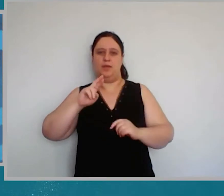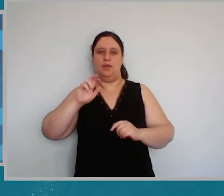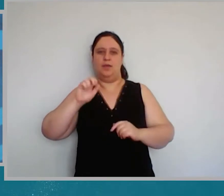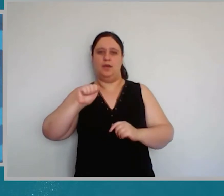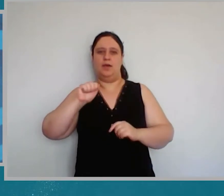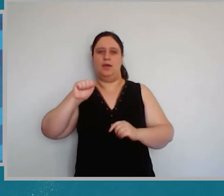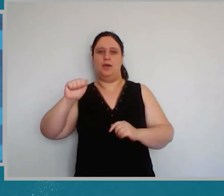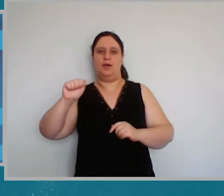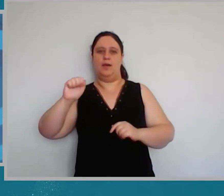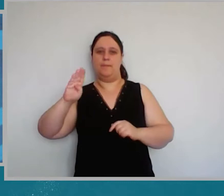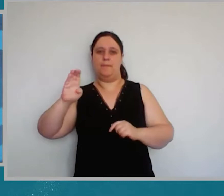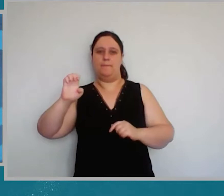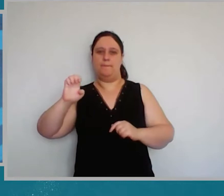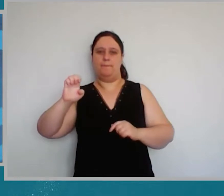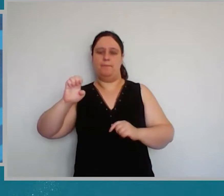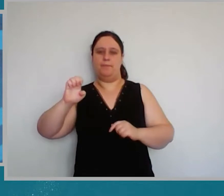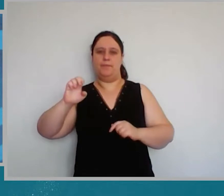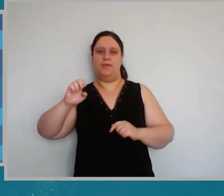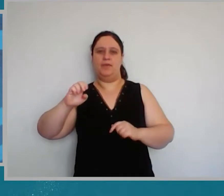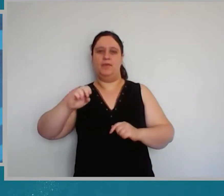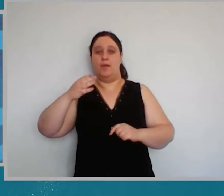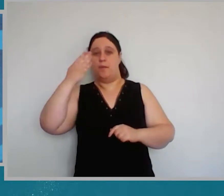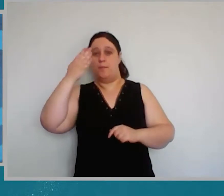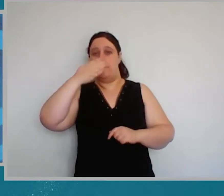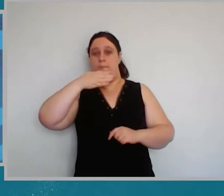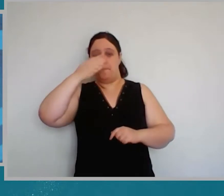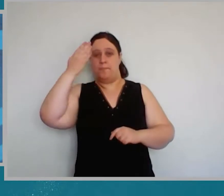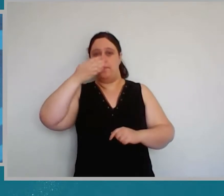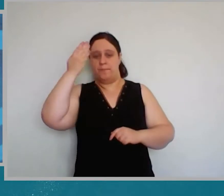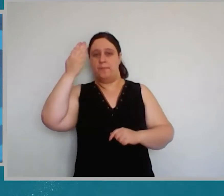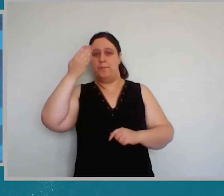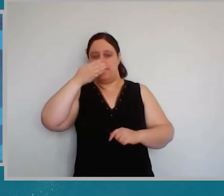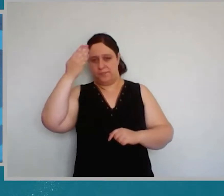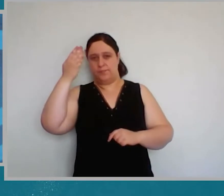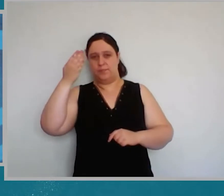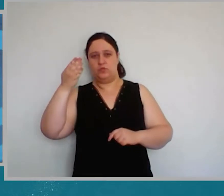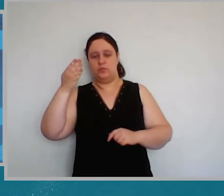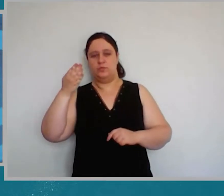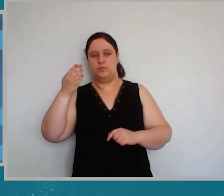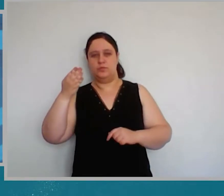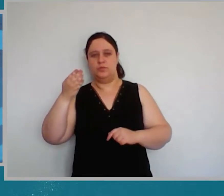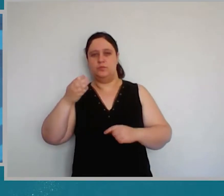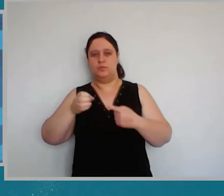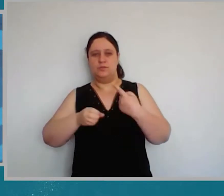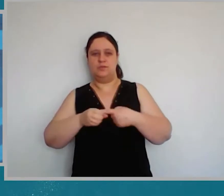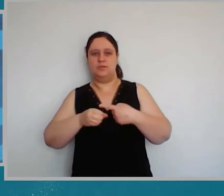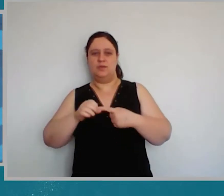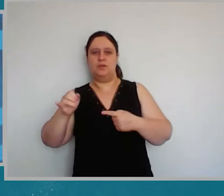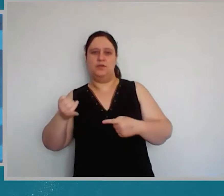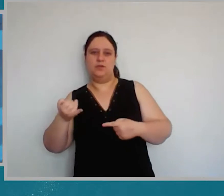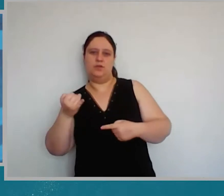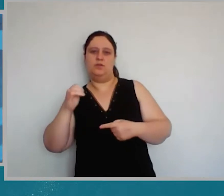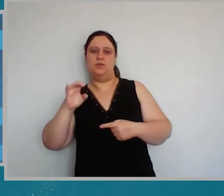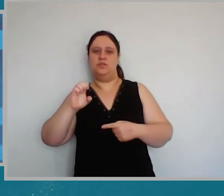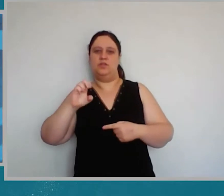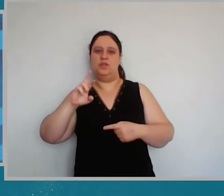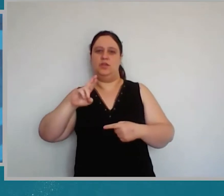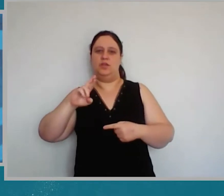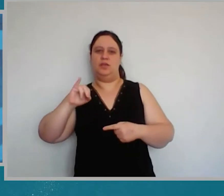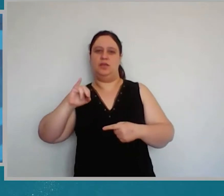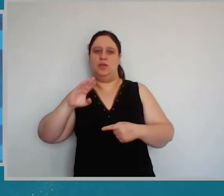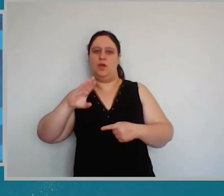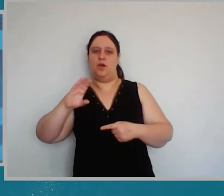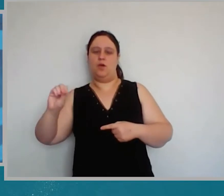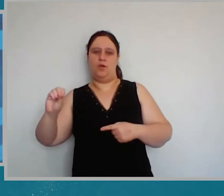de Jericó, que colaborou com os espias para, mais tarde, a derrubada da cidade de